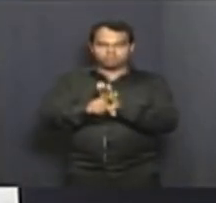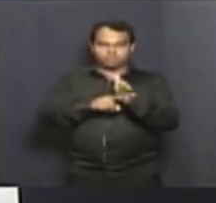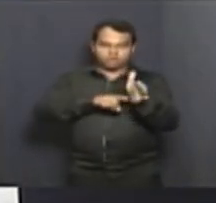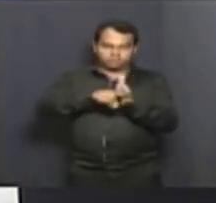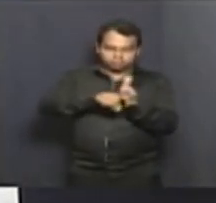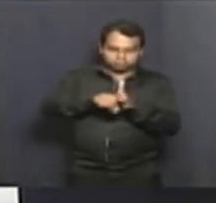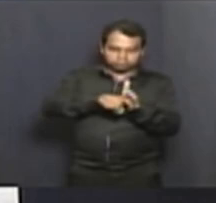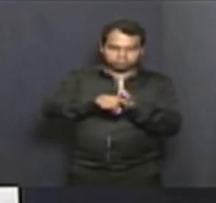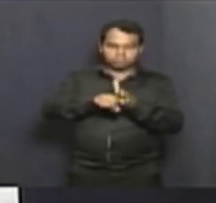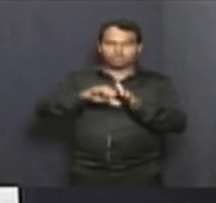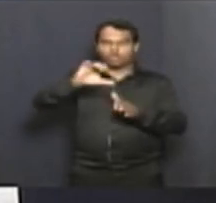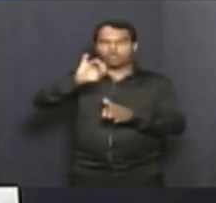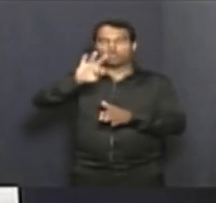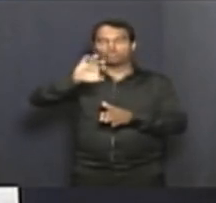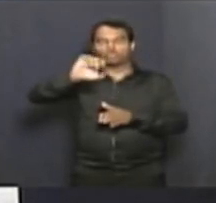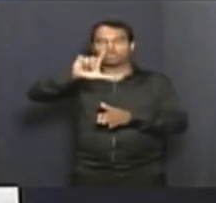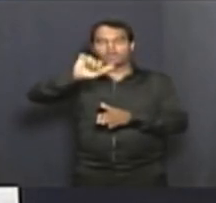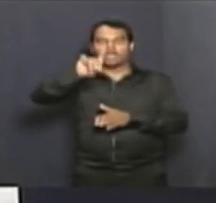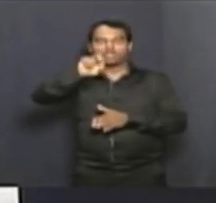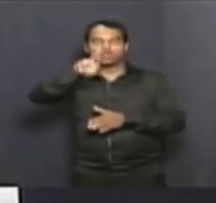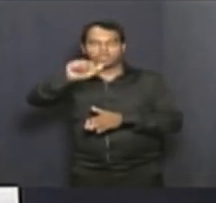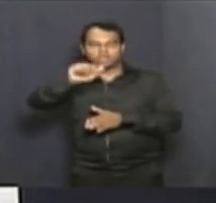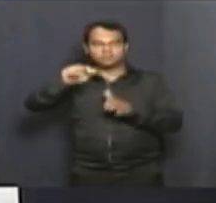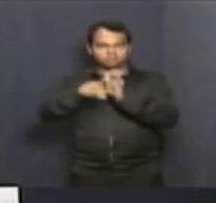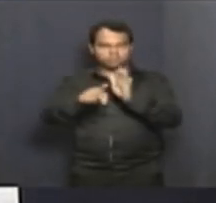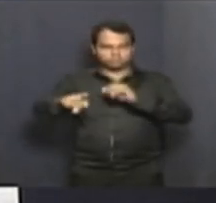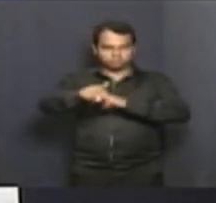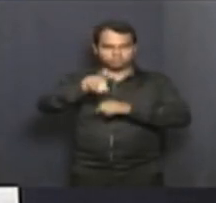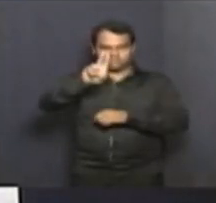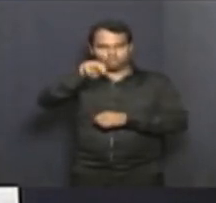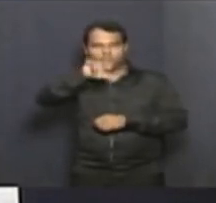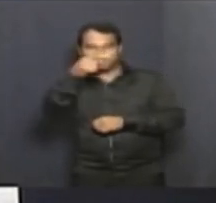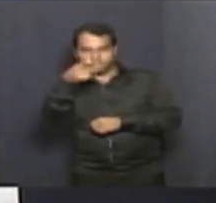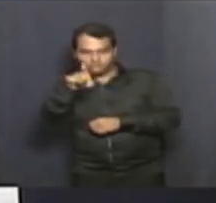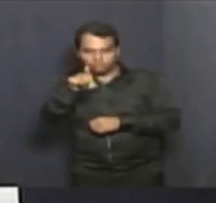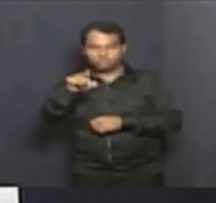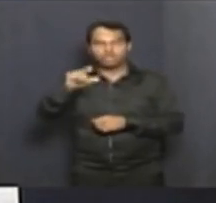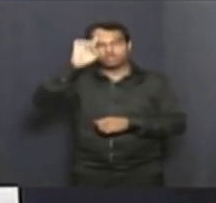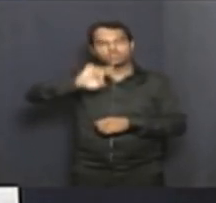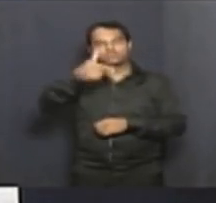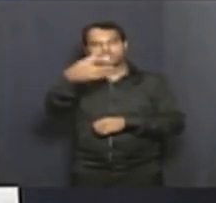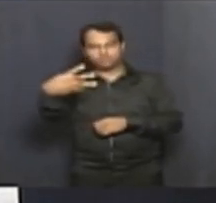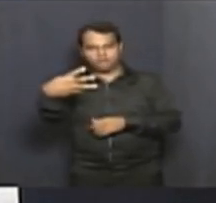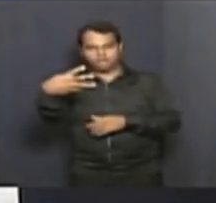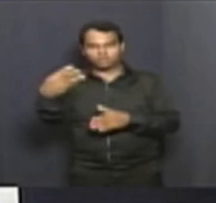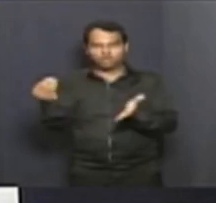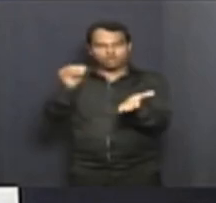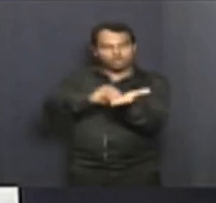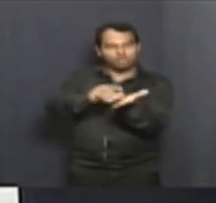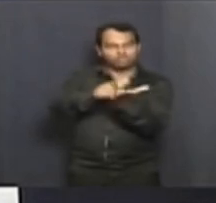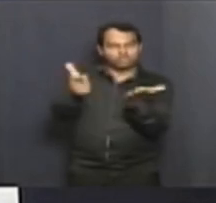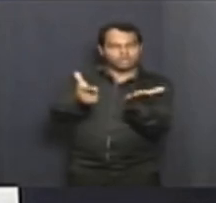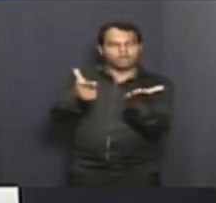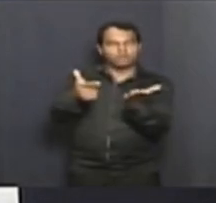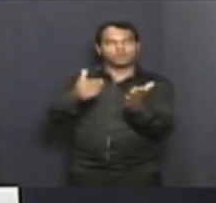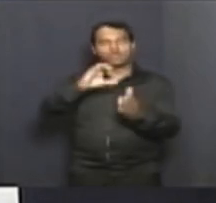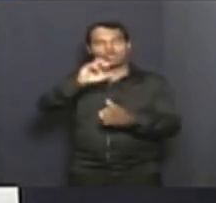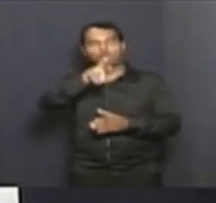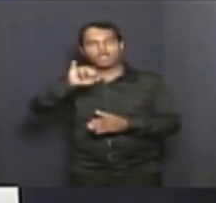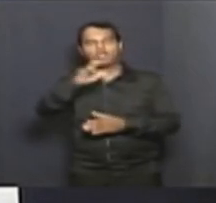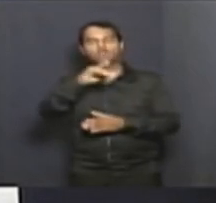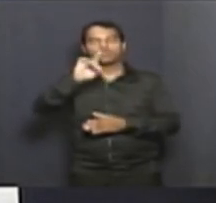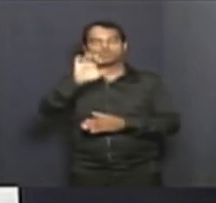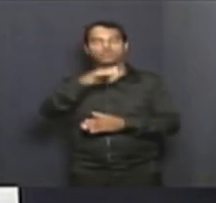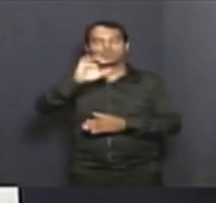publicação do dia 24 de 9 pelo jornal correio do estado revela que a espera para uma consulta no